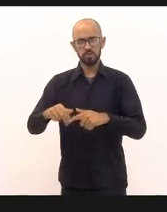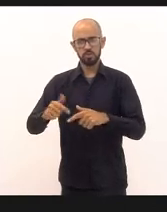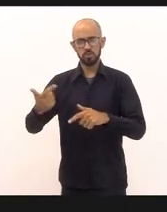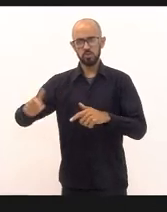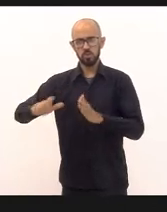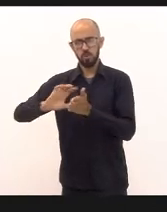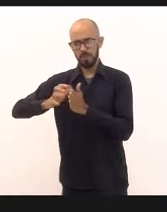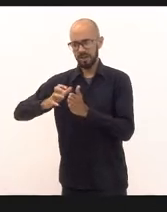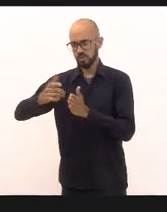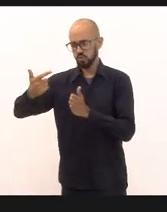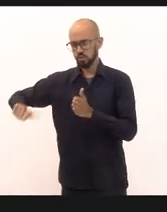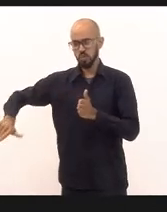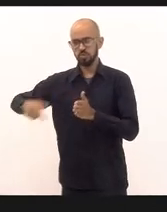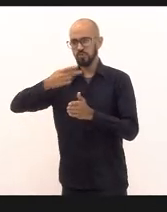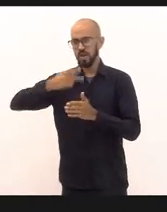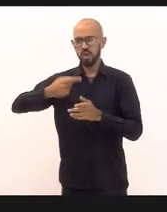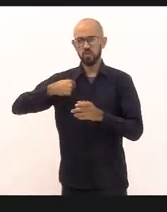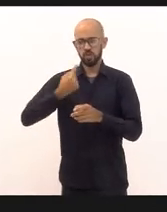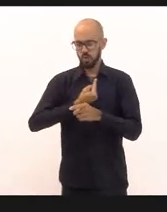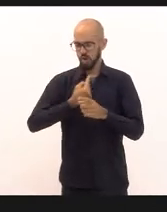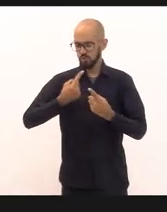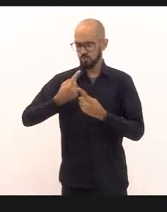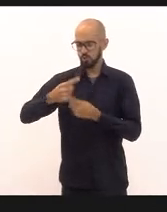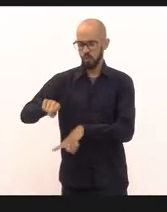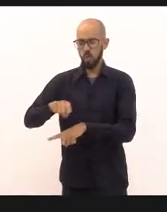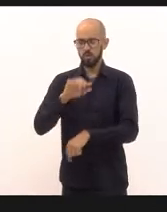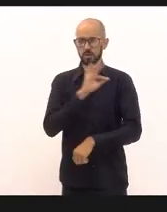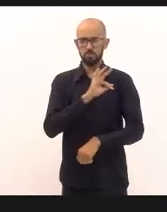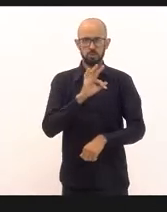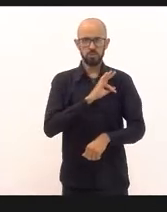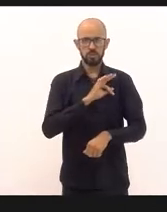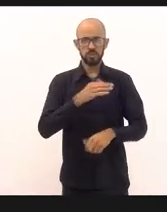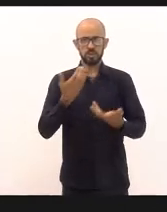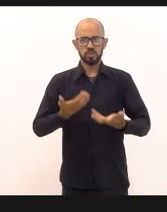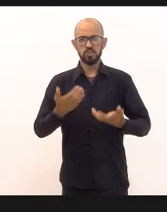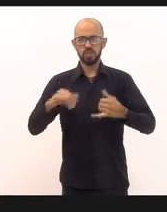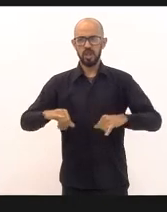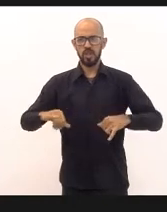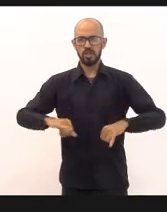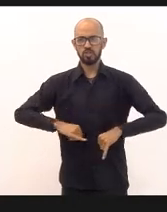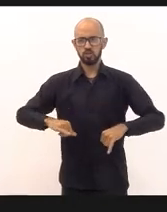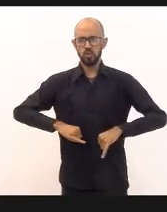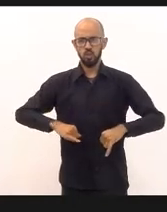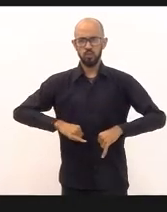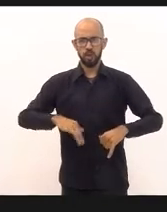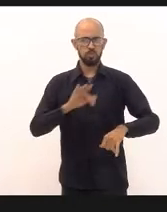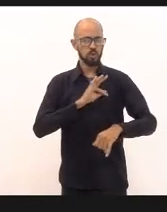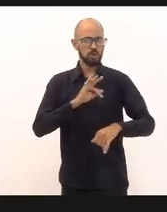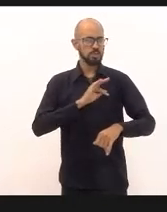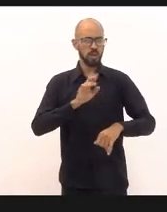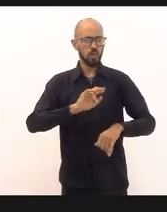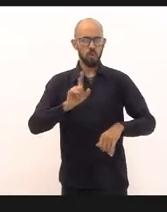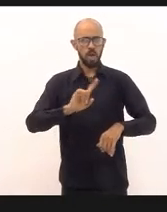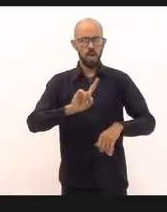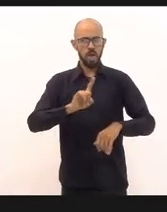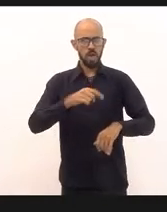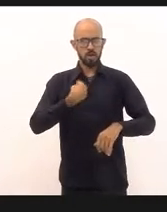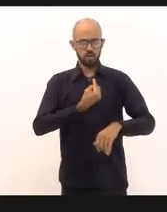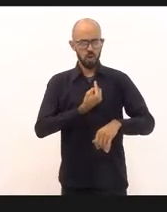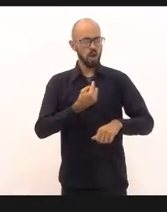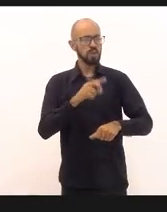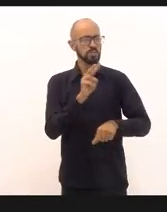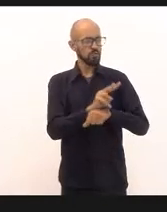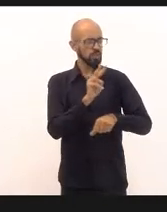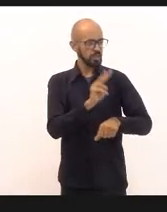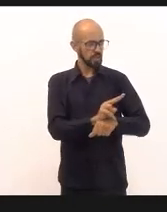somos contra a polícia, que nós queremos que o policial sofra. Não, nós defendemos a polícia, nós defendemos a valorização